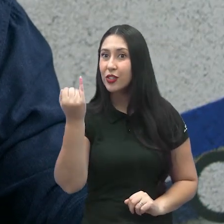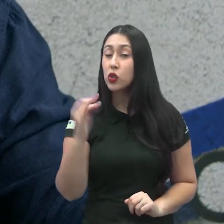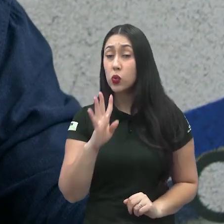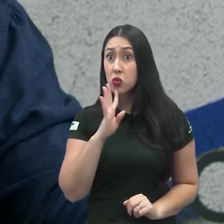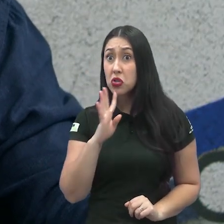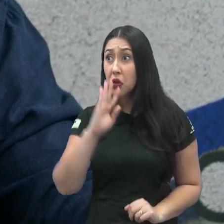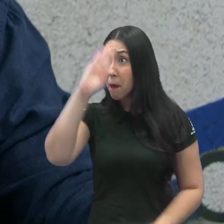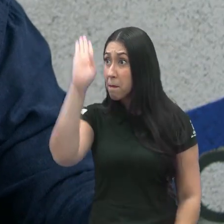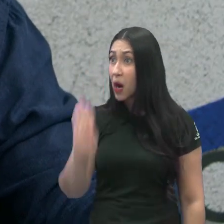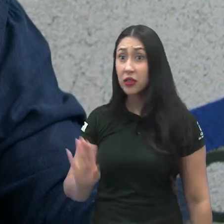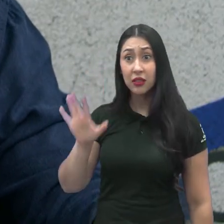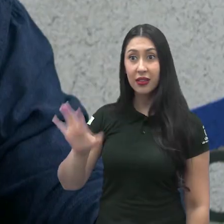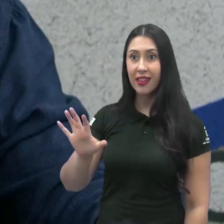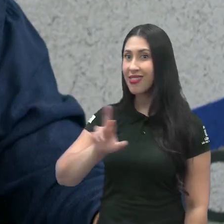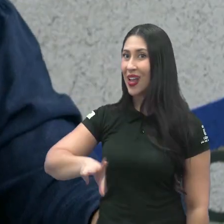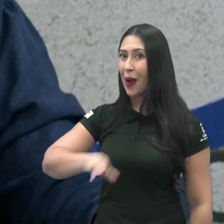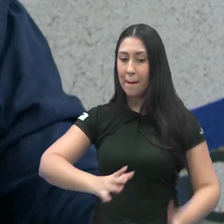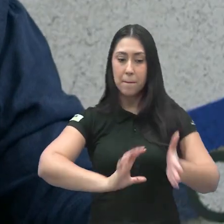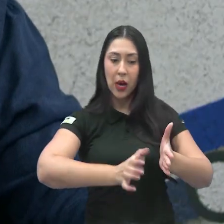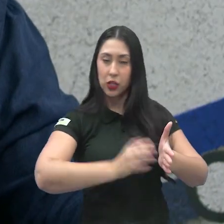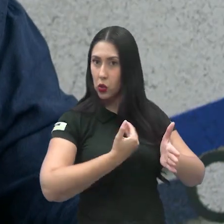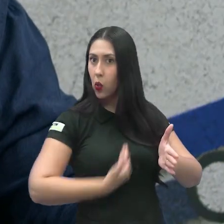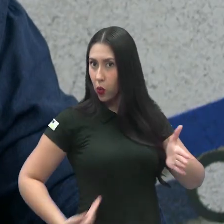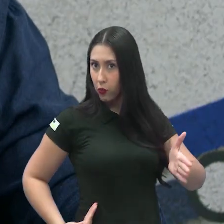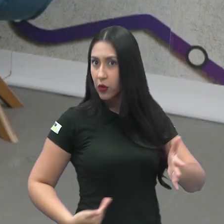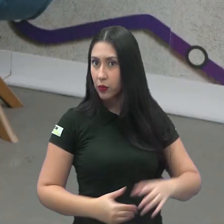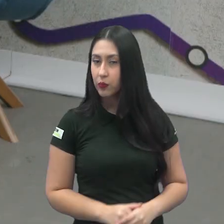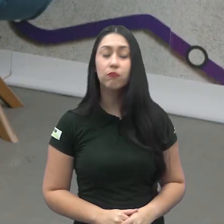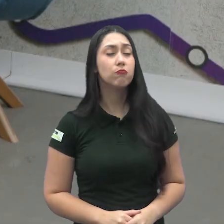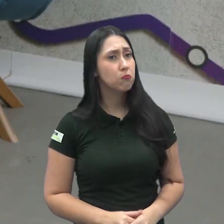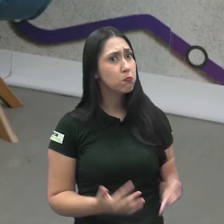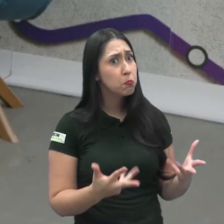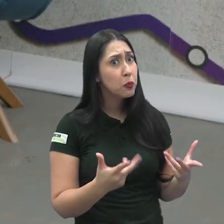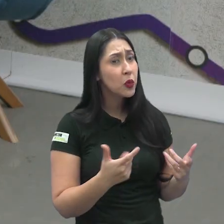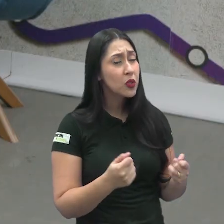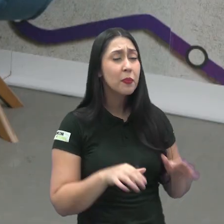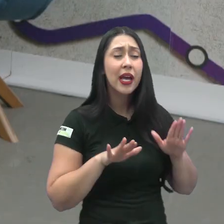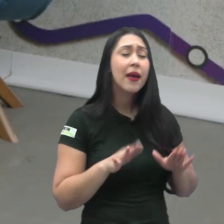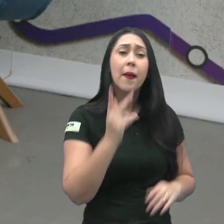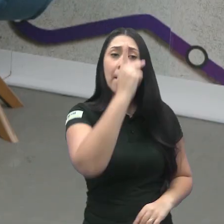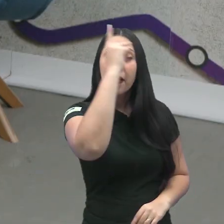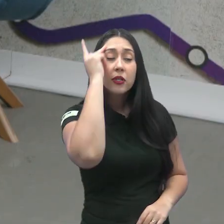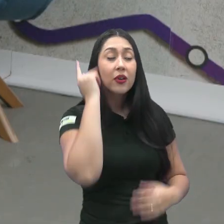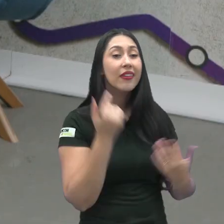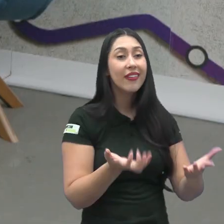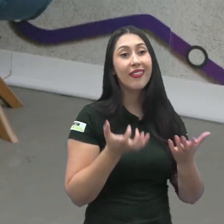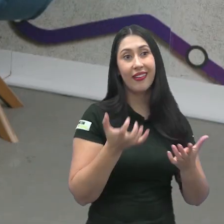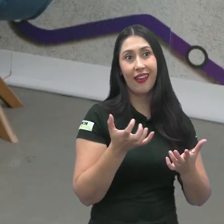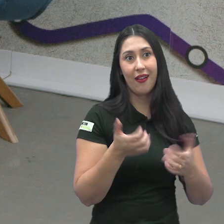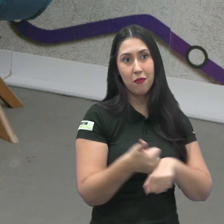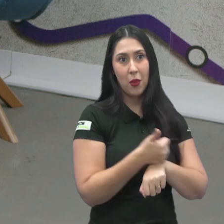de país, de Estado, e não uma visão apenas de governo. Sensacional, professor. Rapidamente, para quem sonha com a carreira